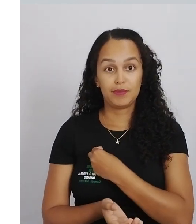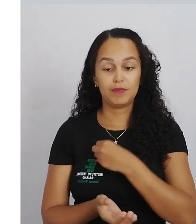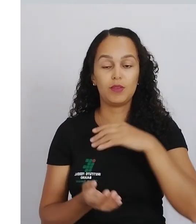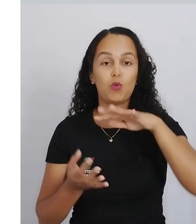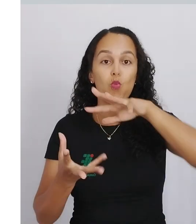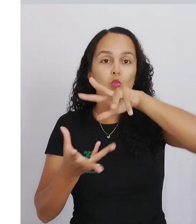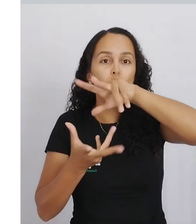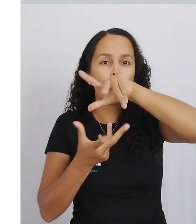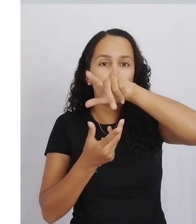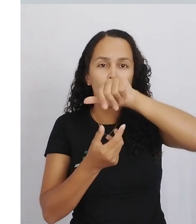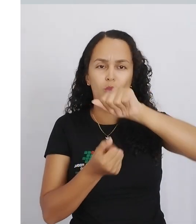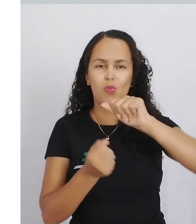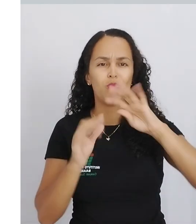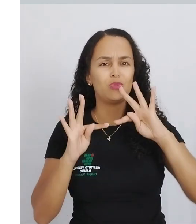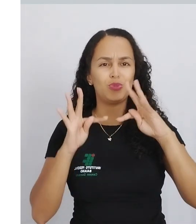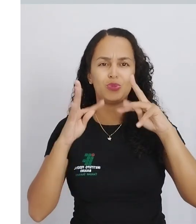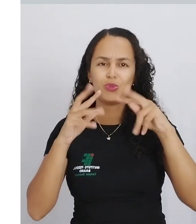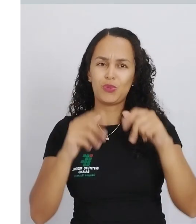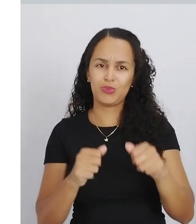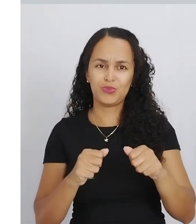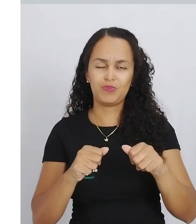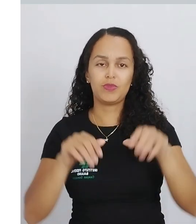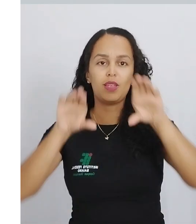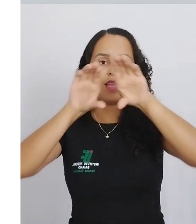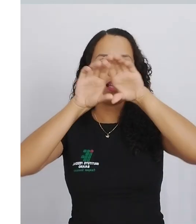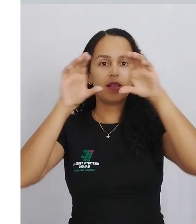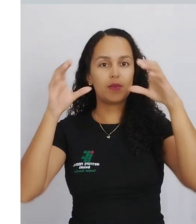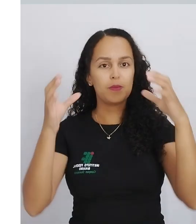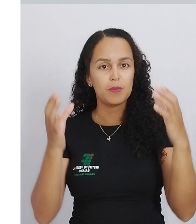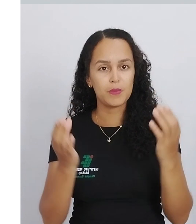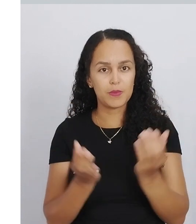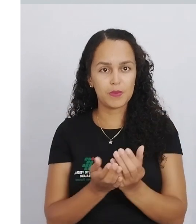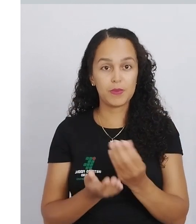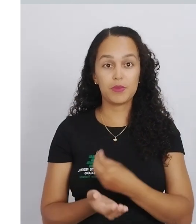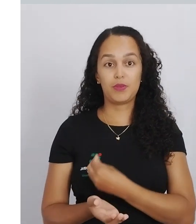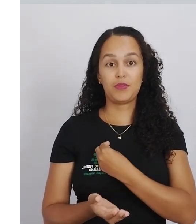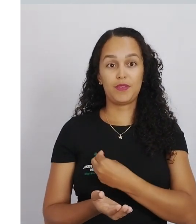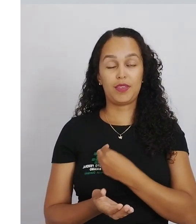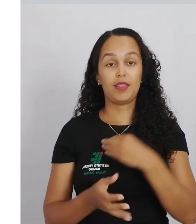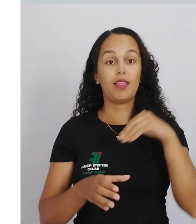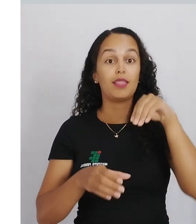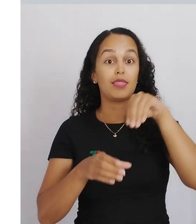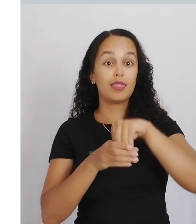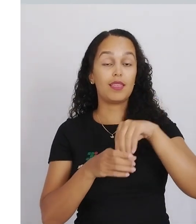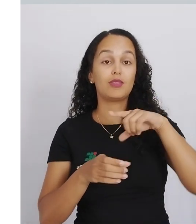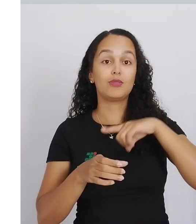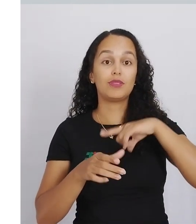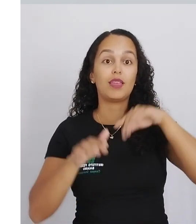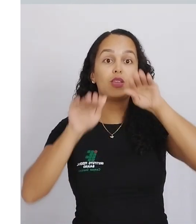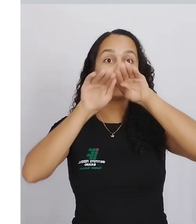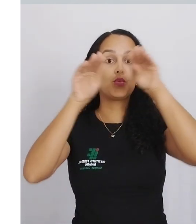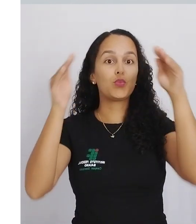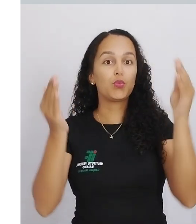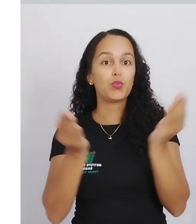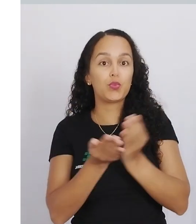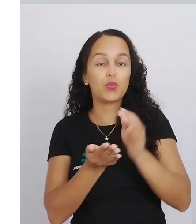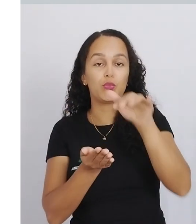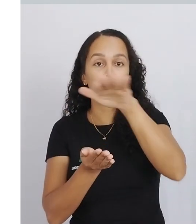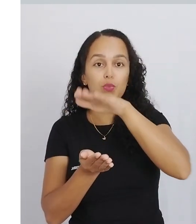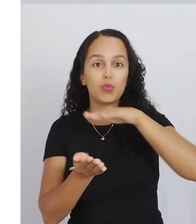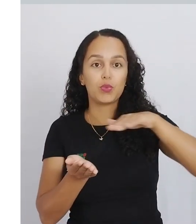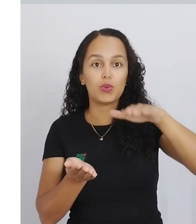um todo. Na biosfera nós temos os ecossistemas, que são as unidades que comportam, né, os seres